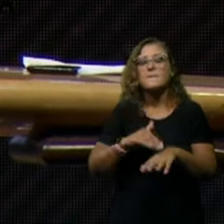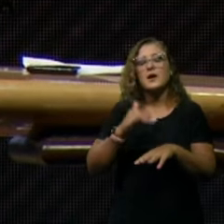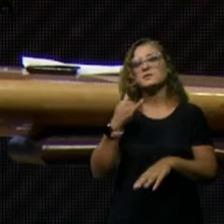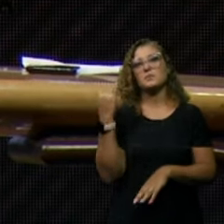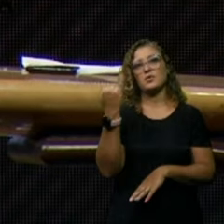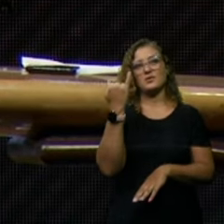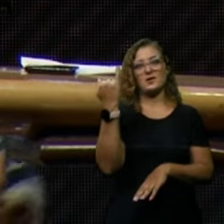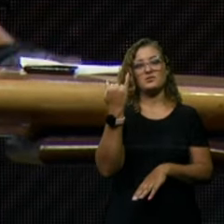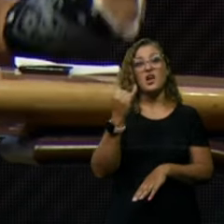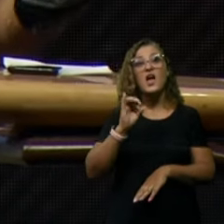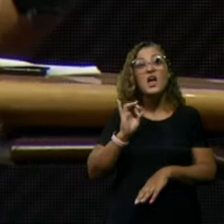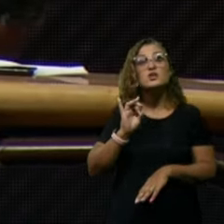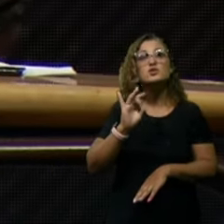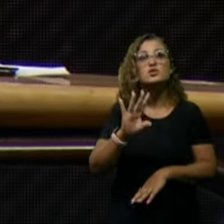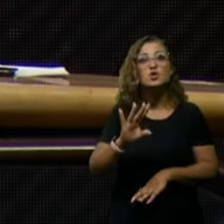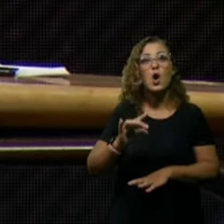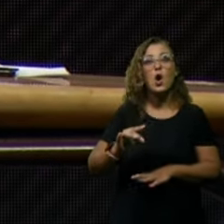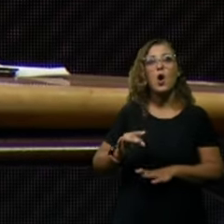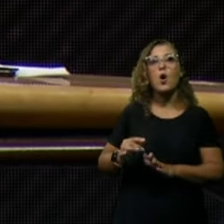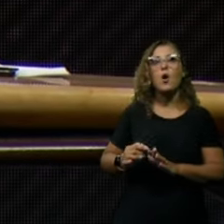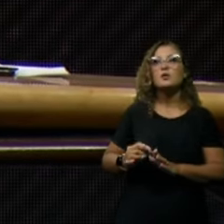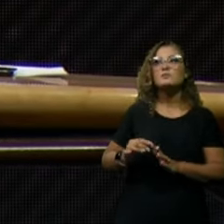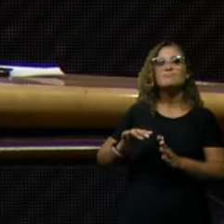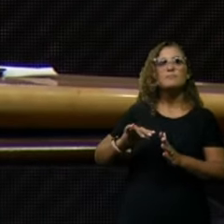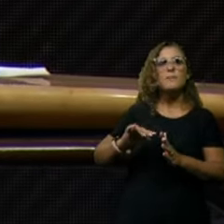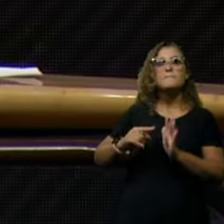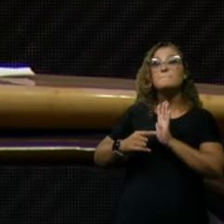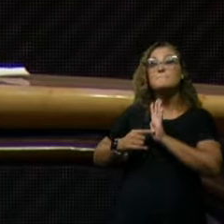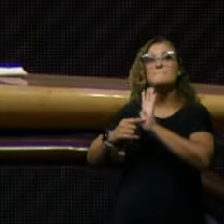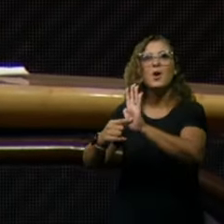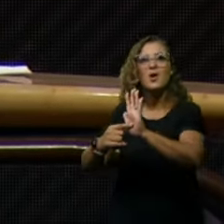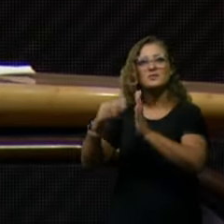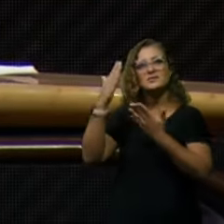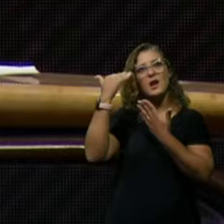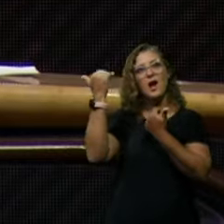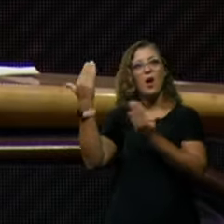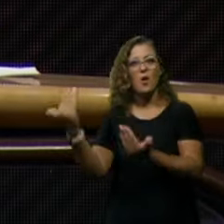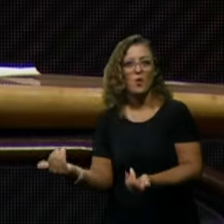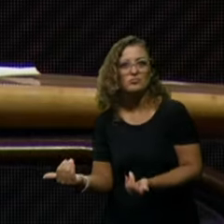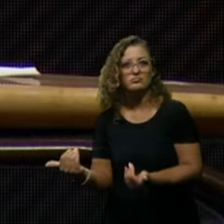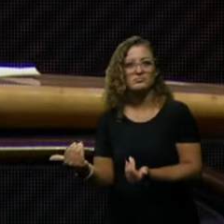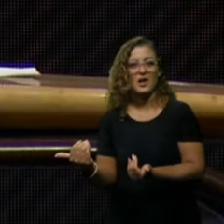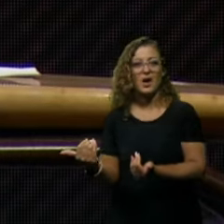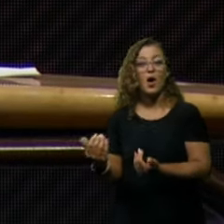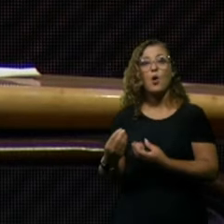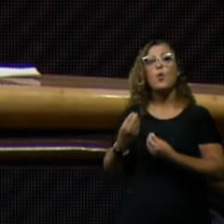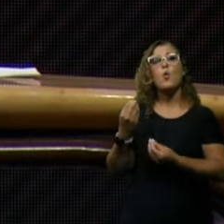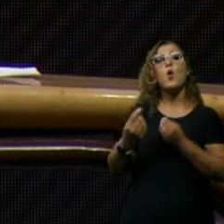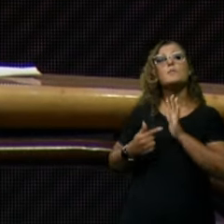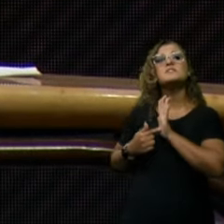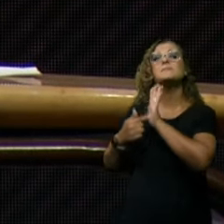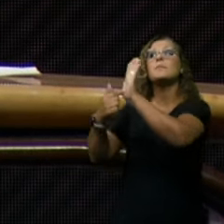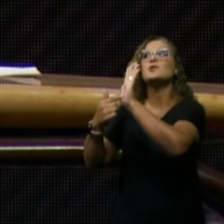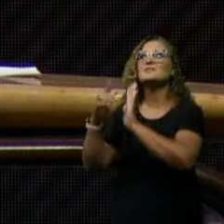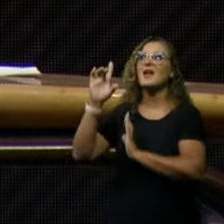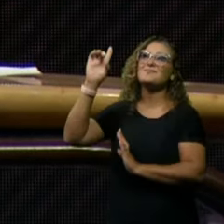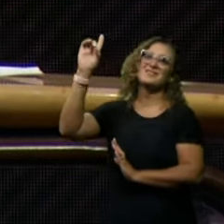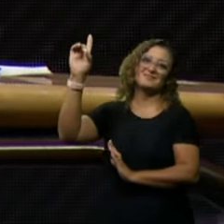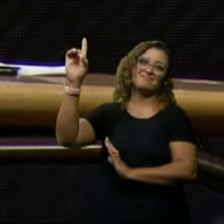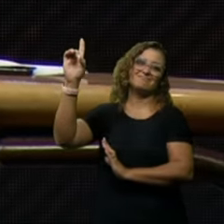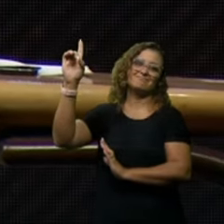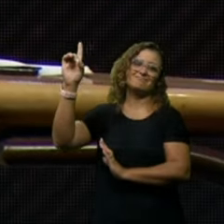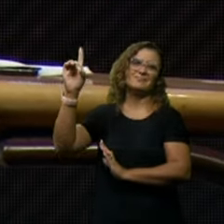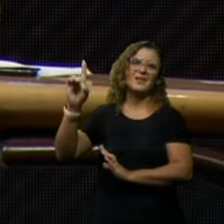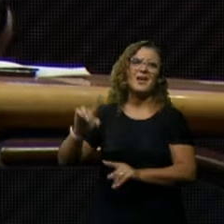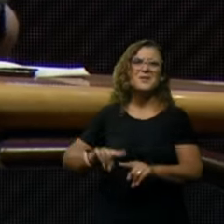essa honra ela é apenas uma ferramenta para que sua honra seja estressada a Deus e aí